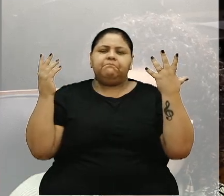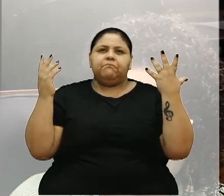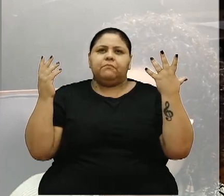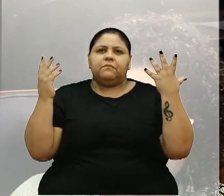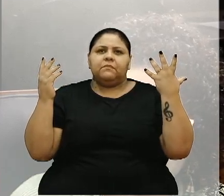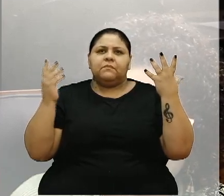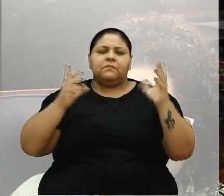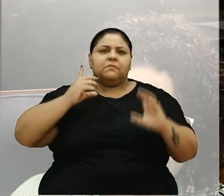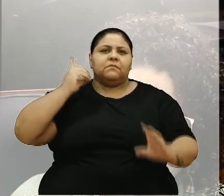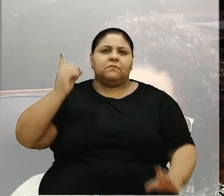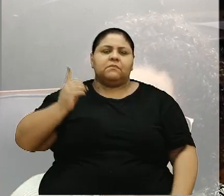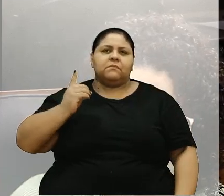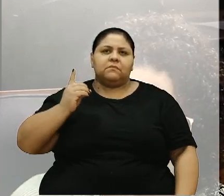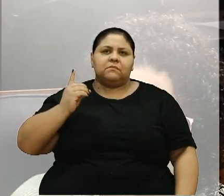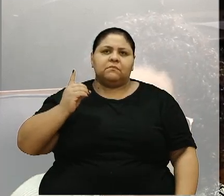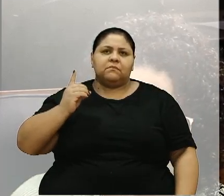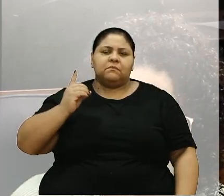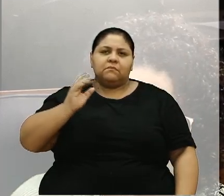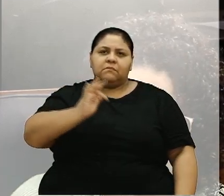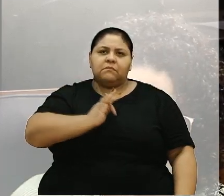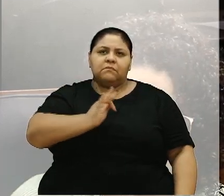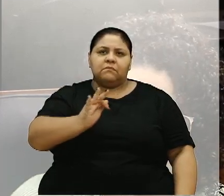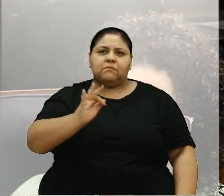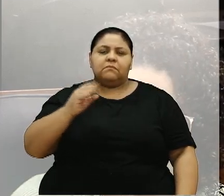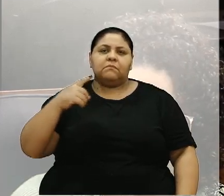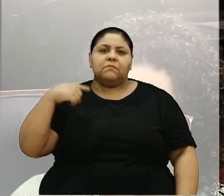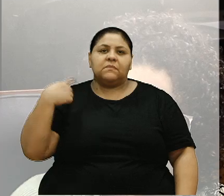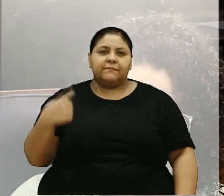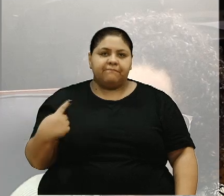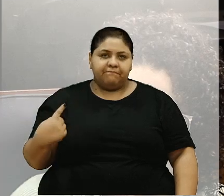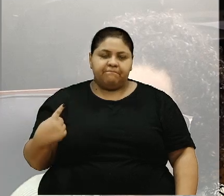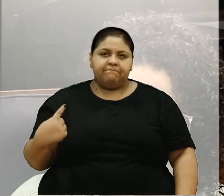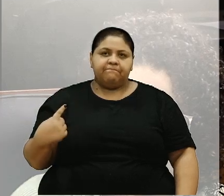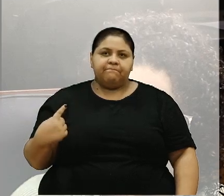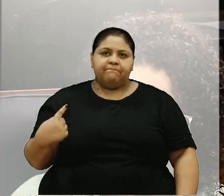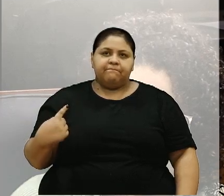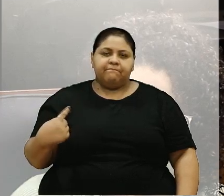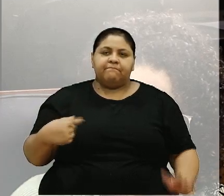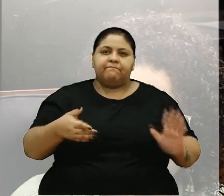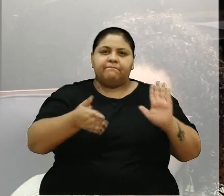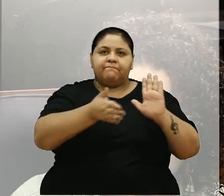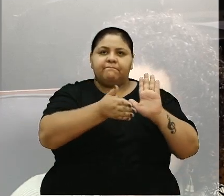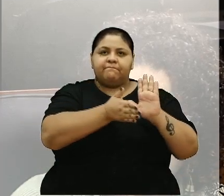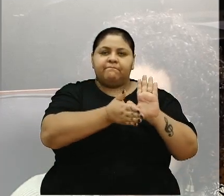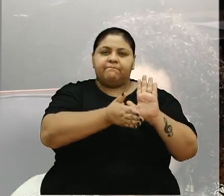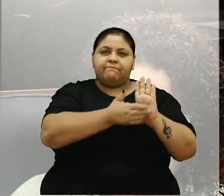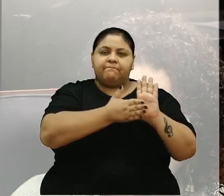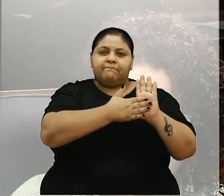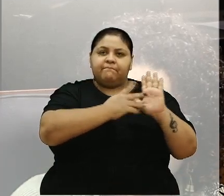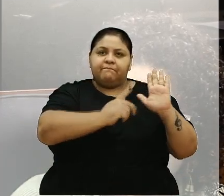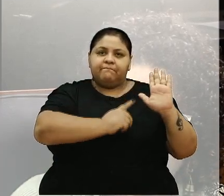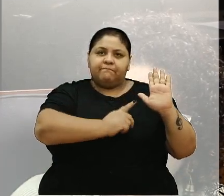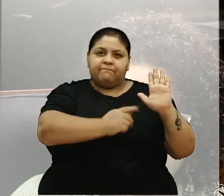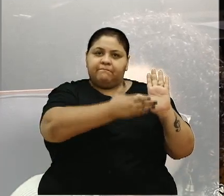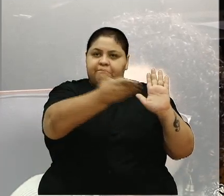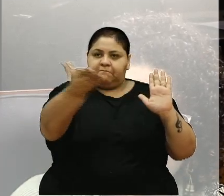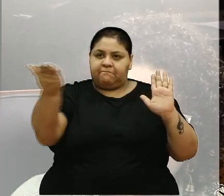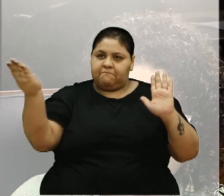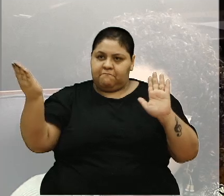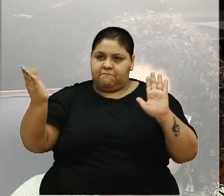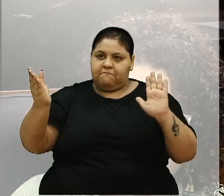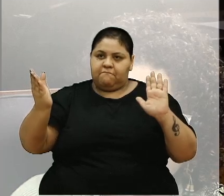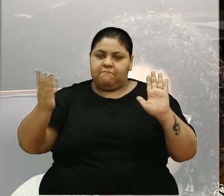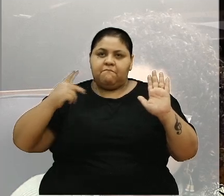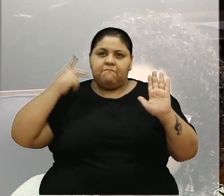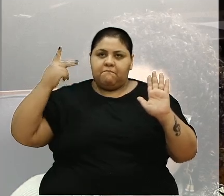para a deputada federal Denise Pessoa. Proponho à presidente e aos colegas também.